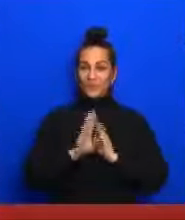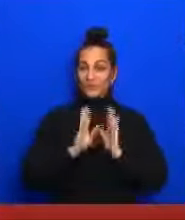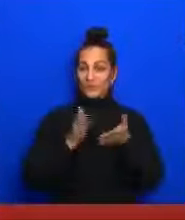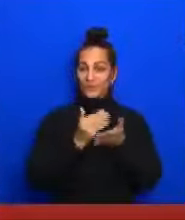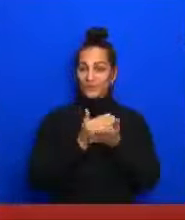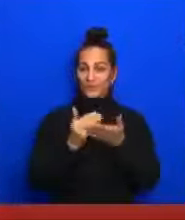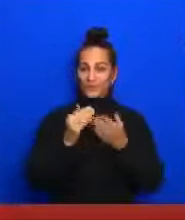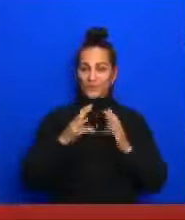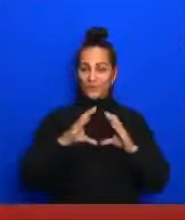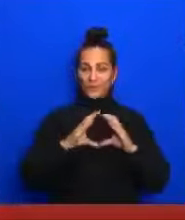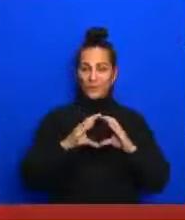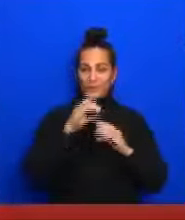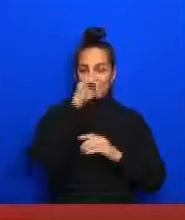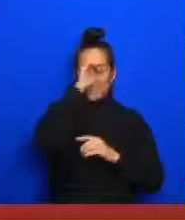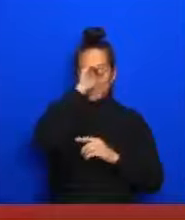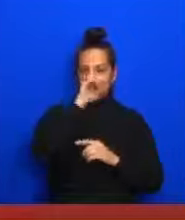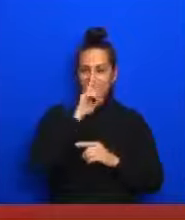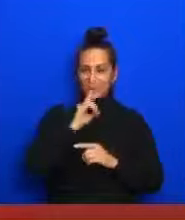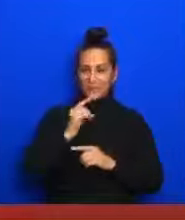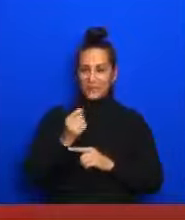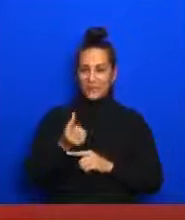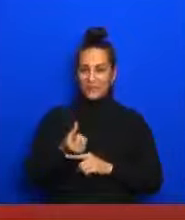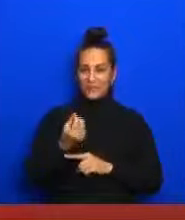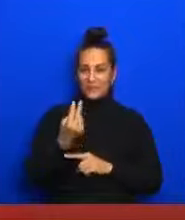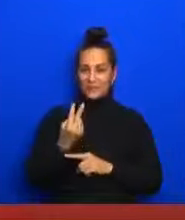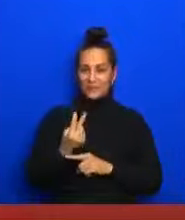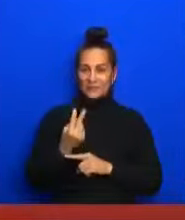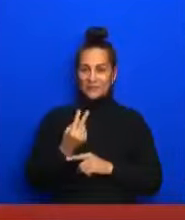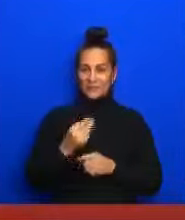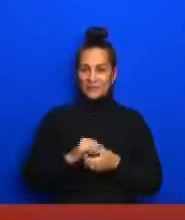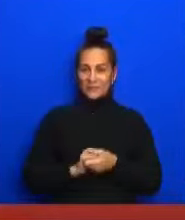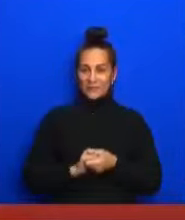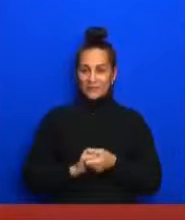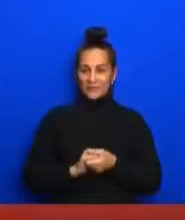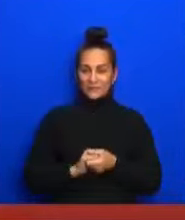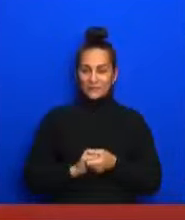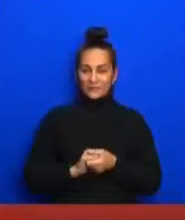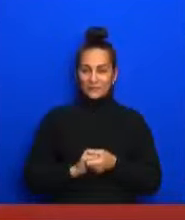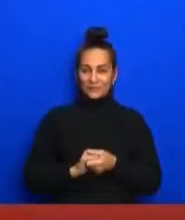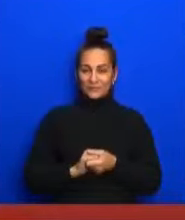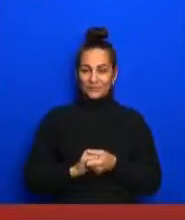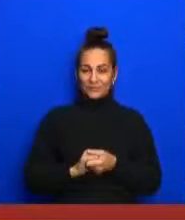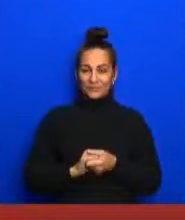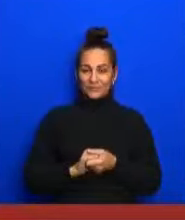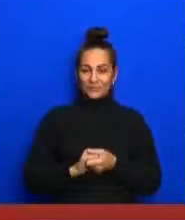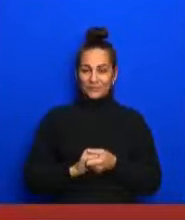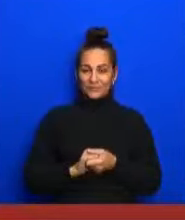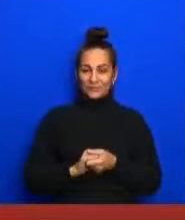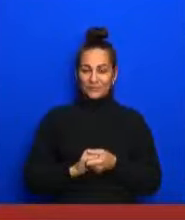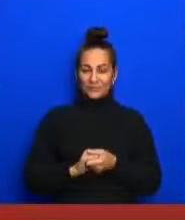já começou. Bola amarela 62. Amarela número 62.